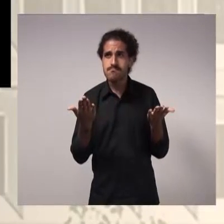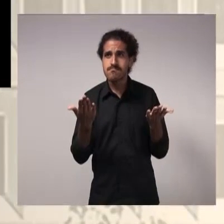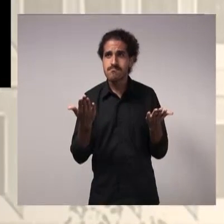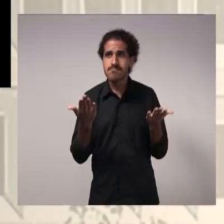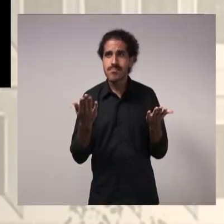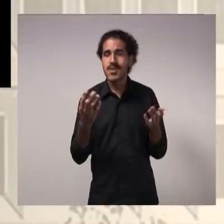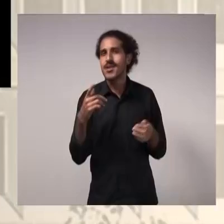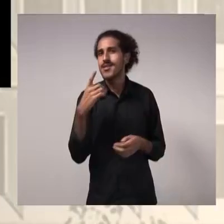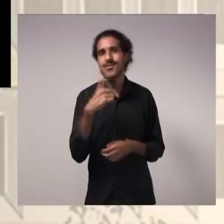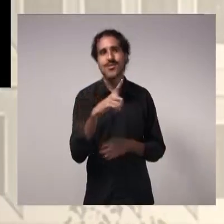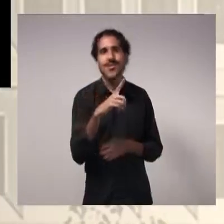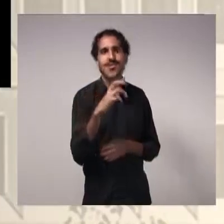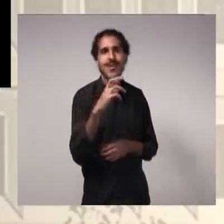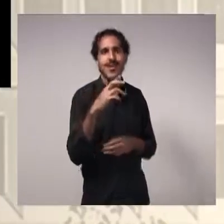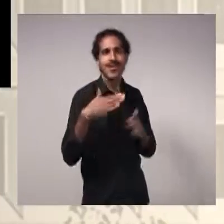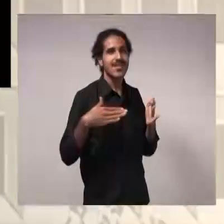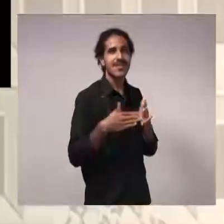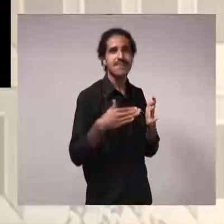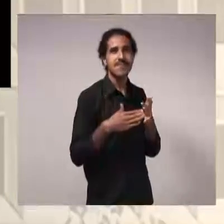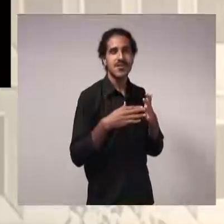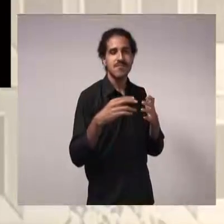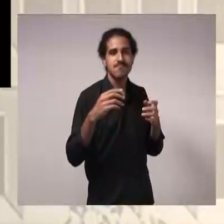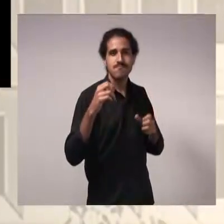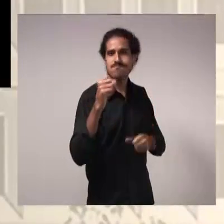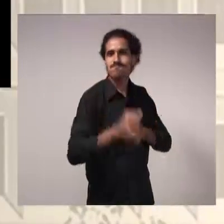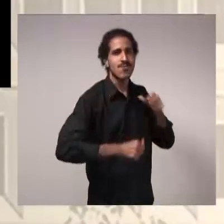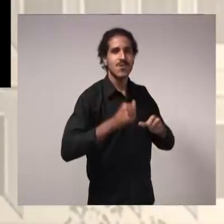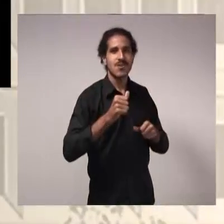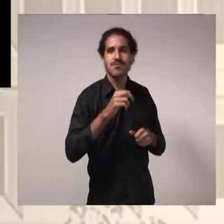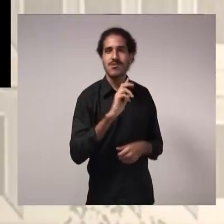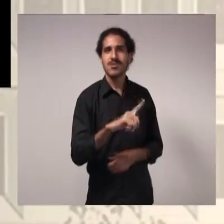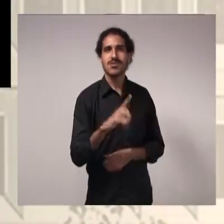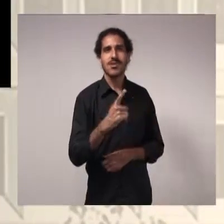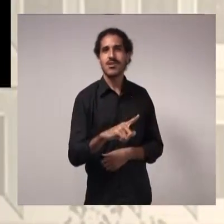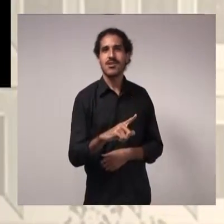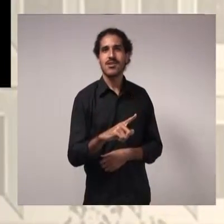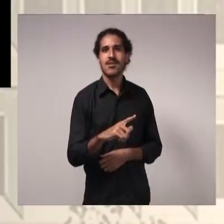para a mudança. Gostaria de colocar para vocês